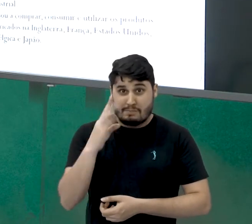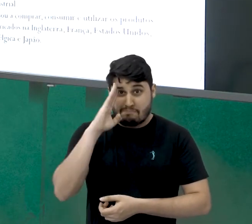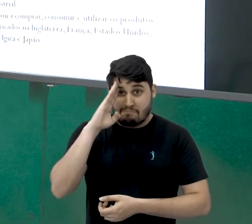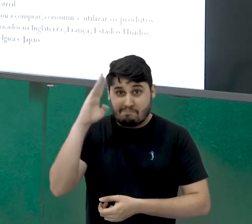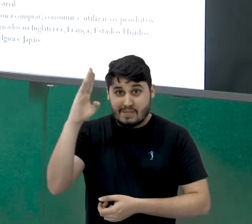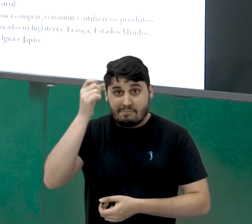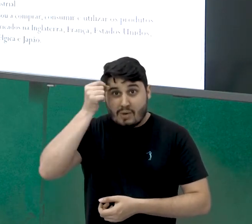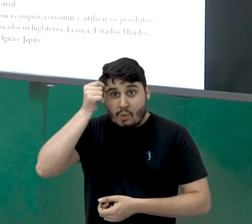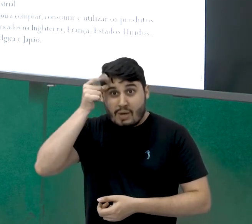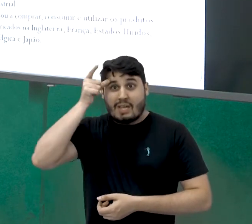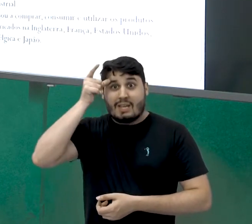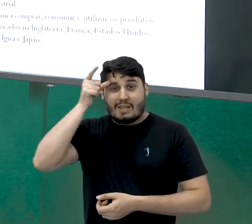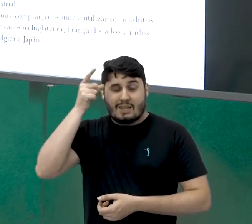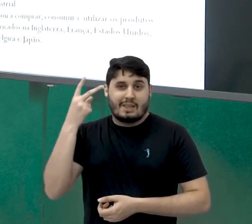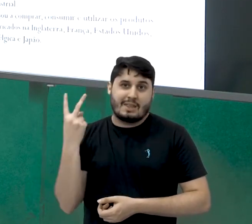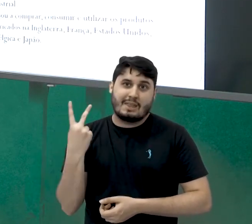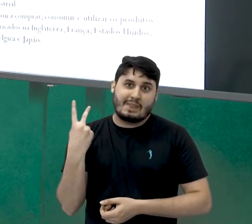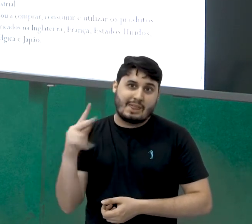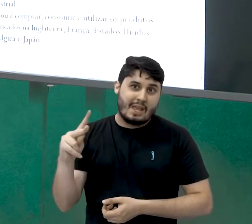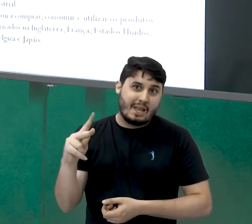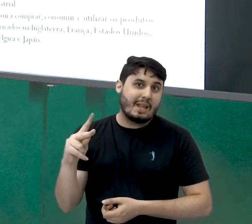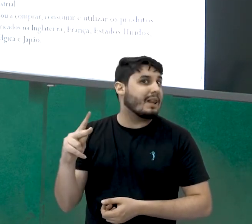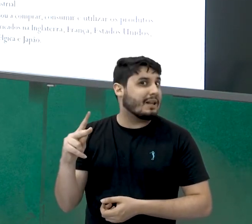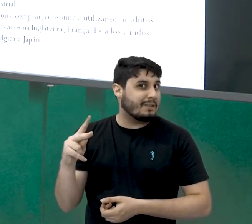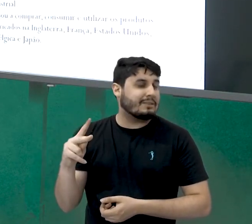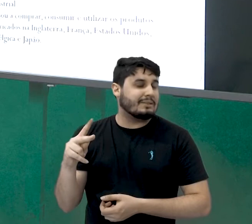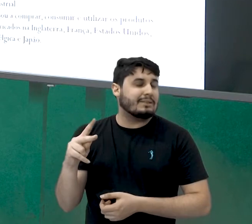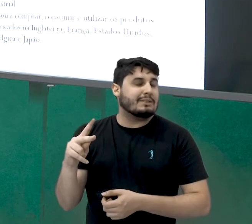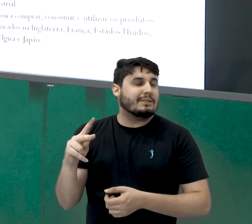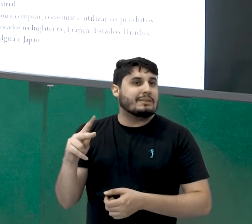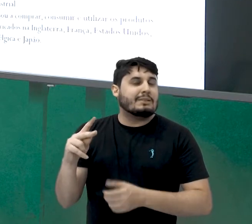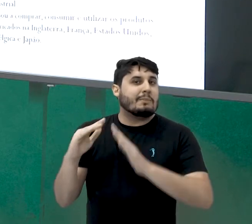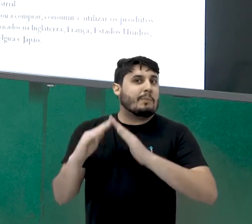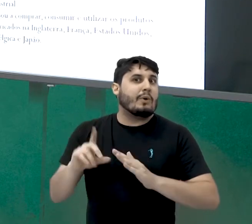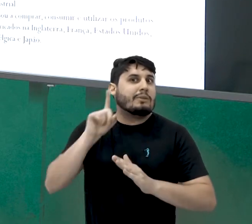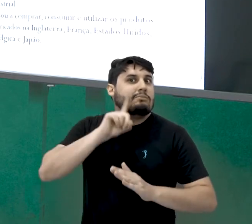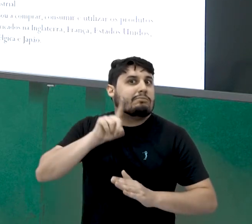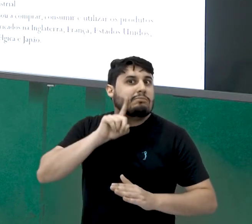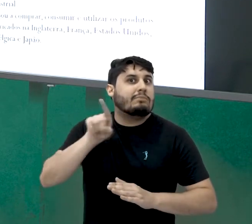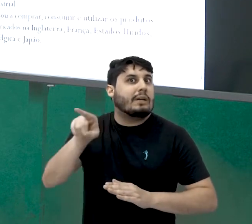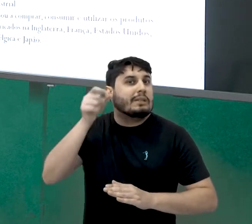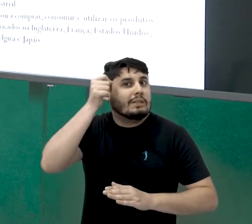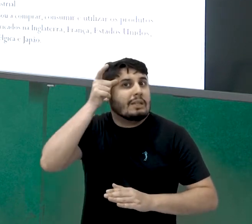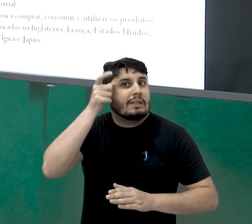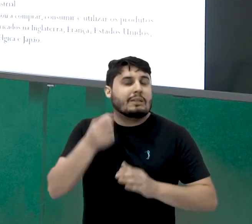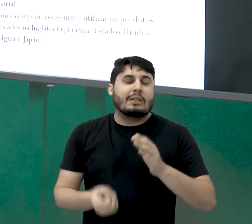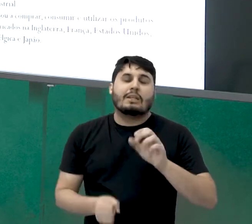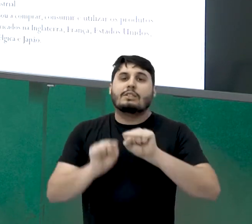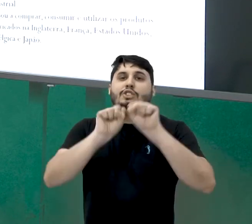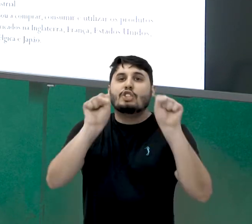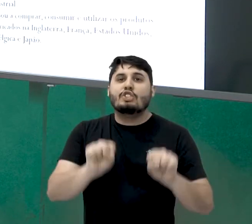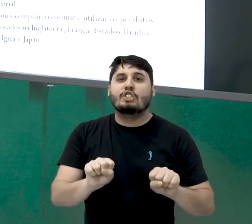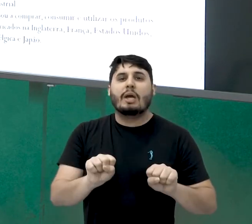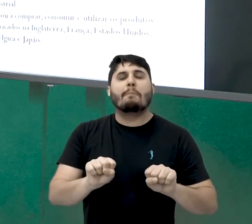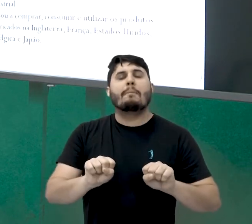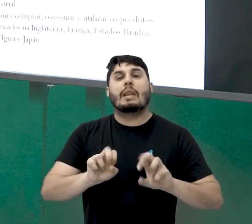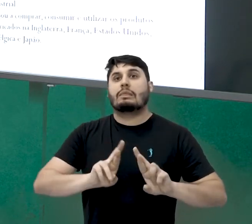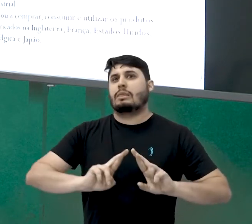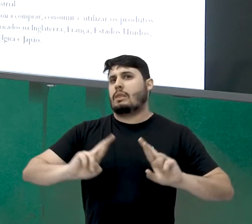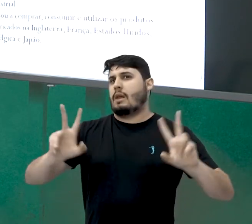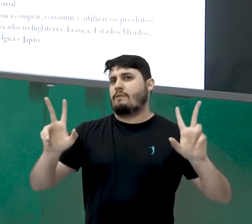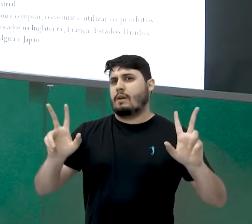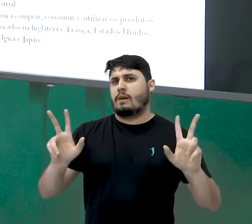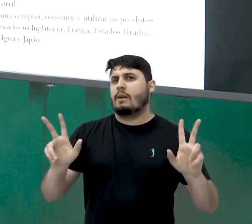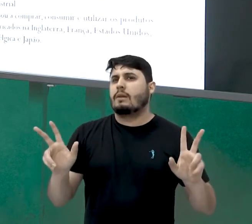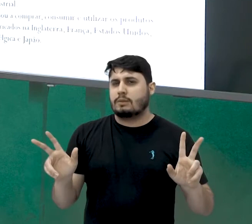dois geniais estadunidenses, eles desenvolveram um sistema de produção industrial diferenciado, certo? E que sistema